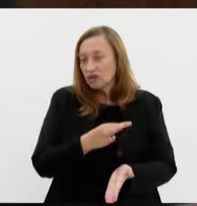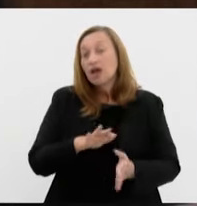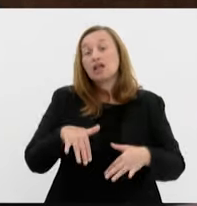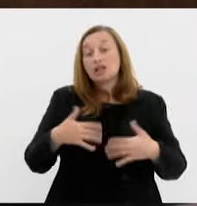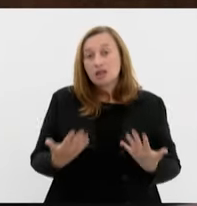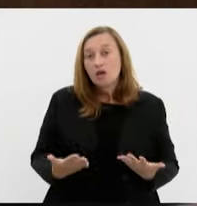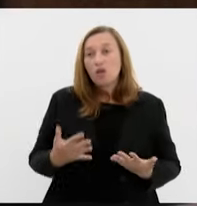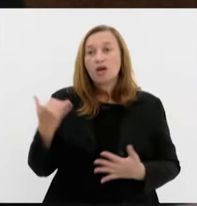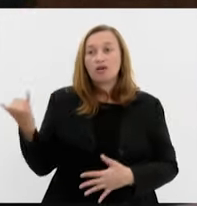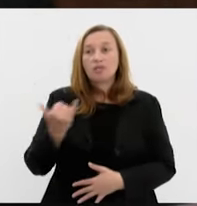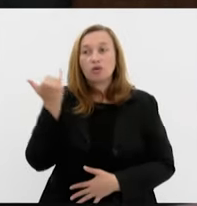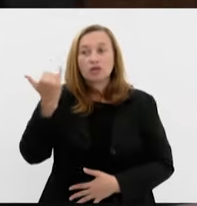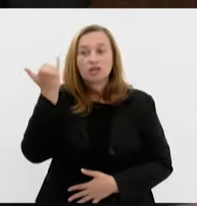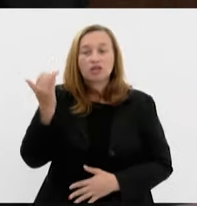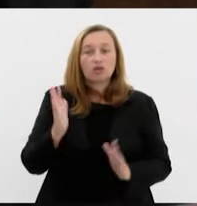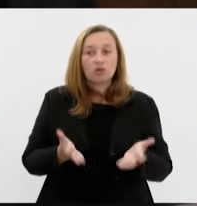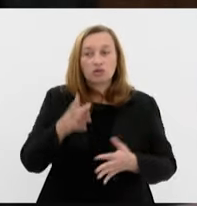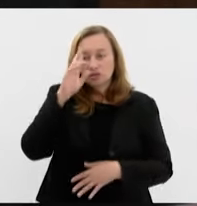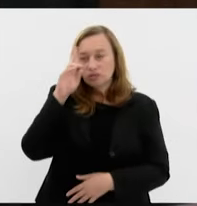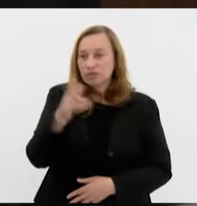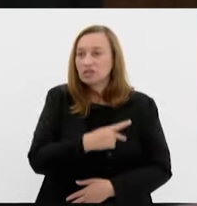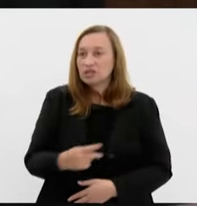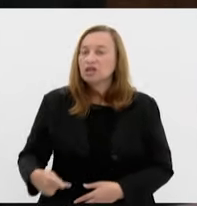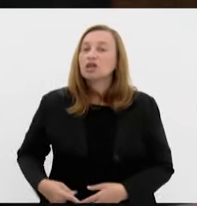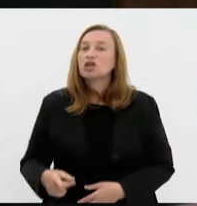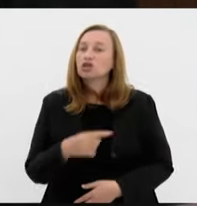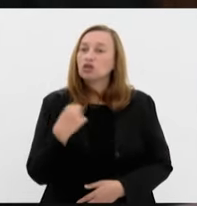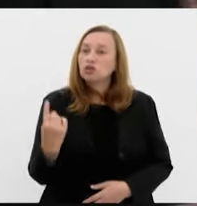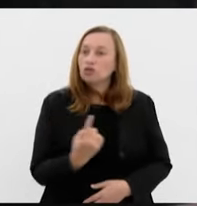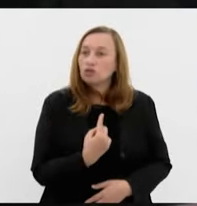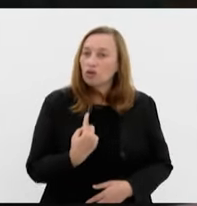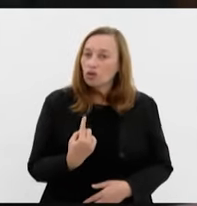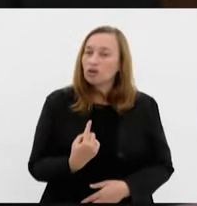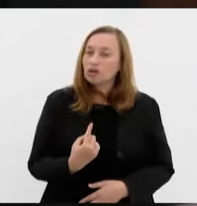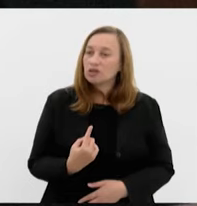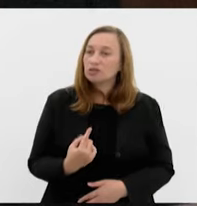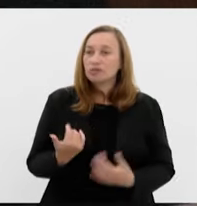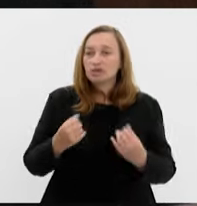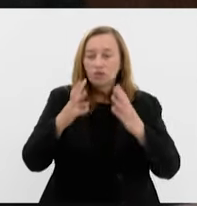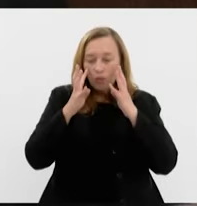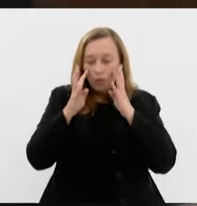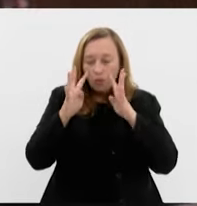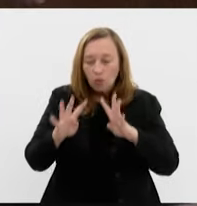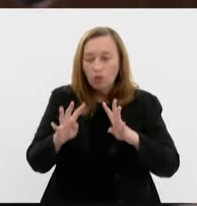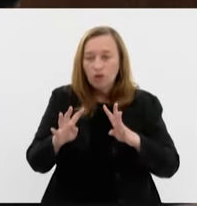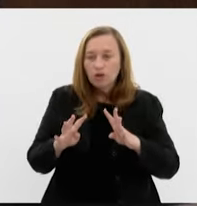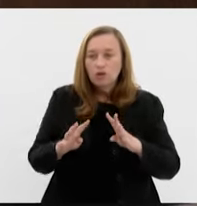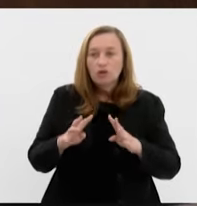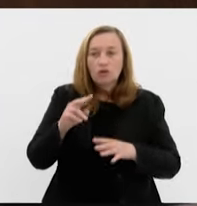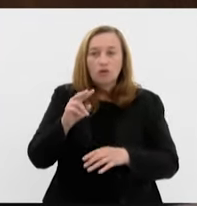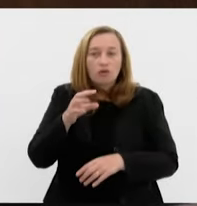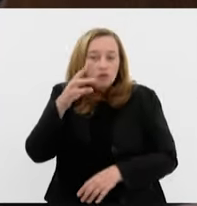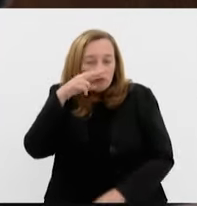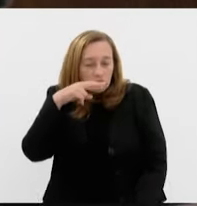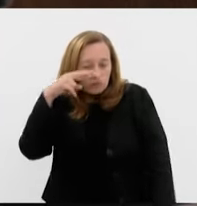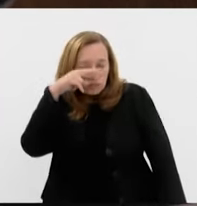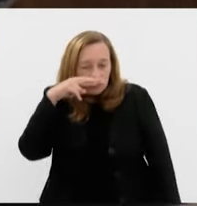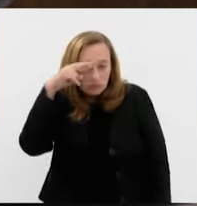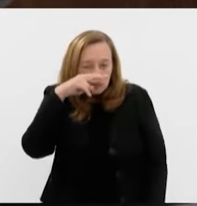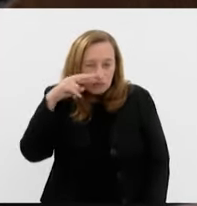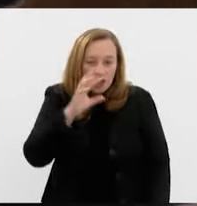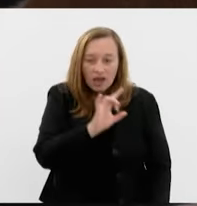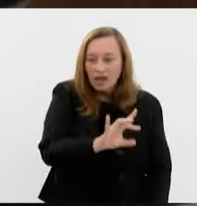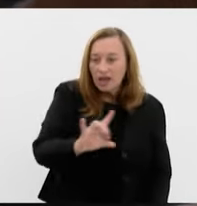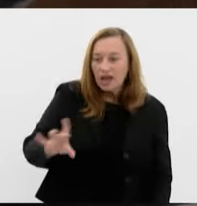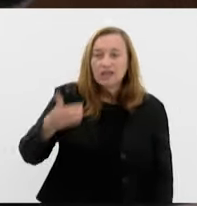importância hoje presidente que nós somos estado estarmos atentos como fiscalizador todos os deputados Cada um na sua